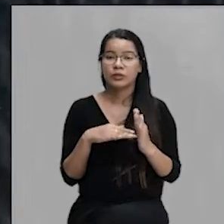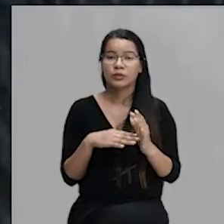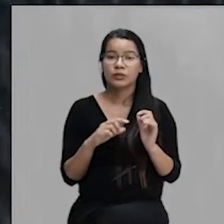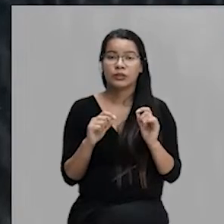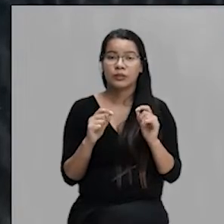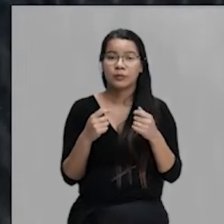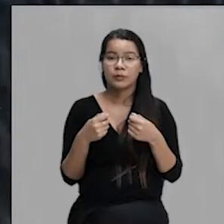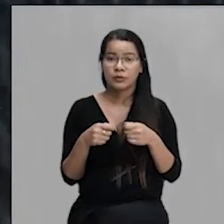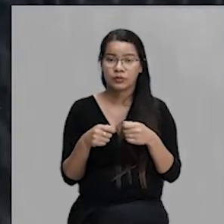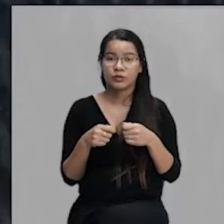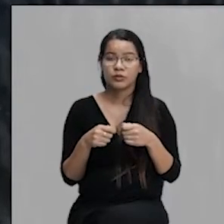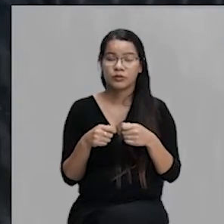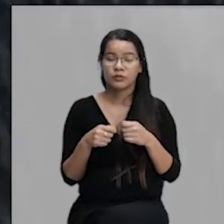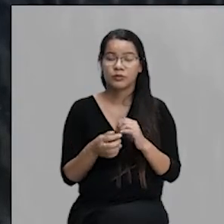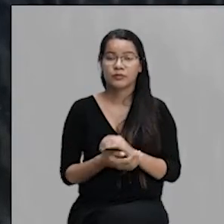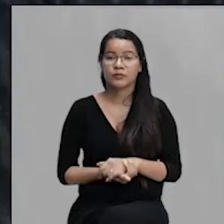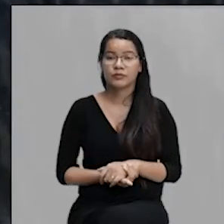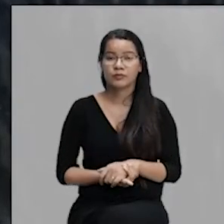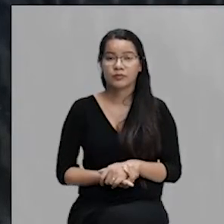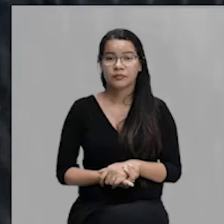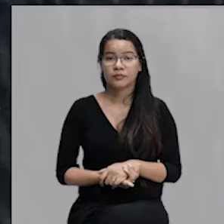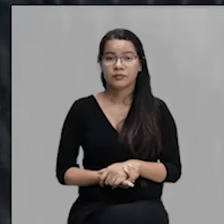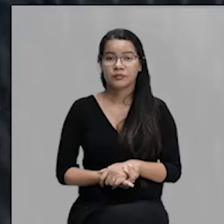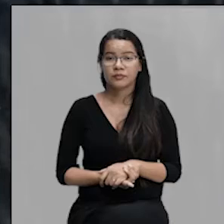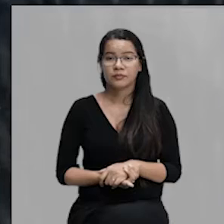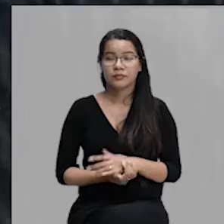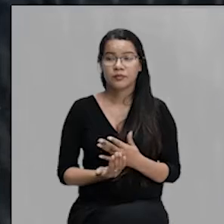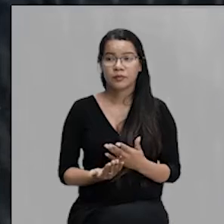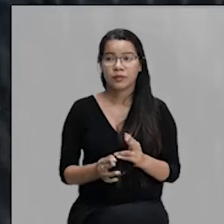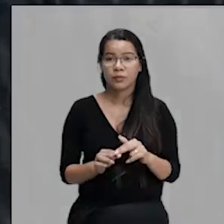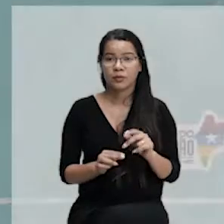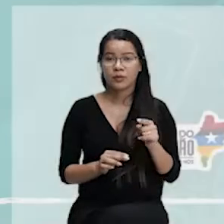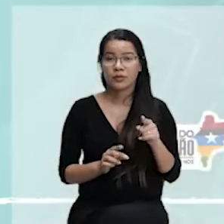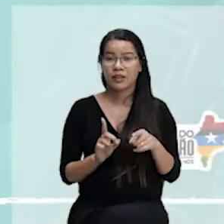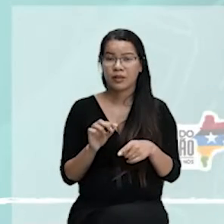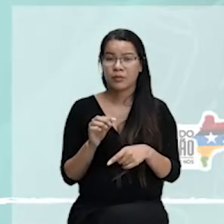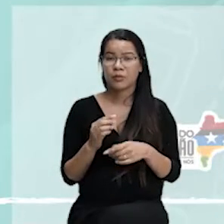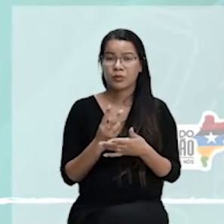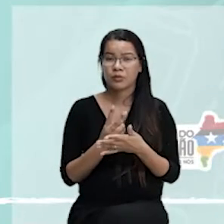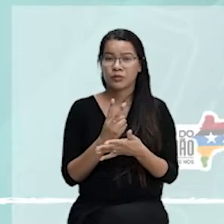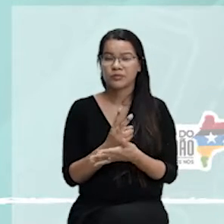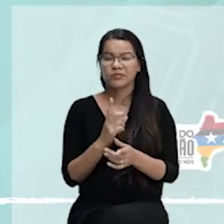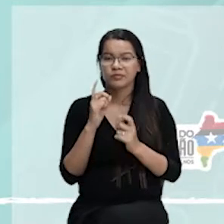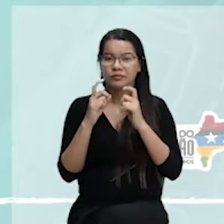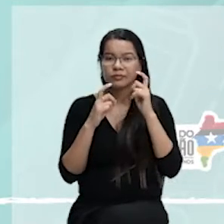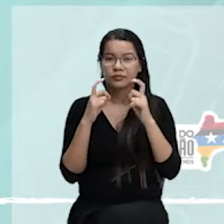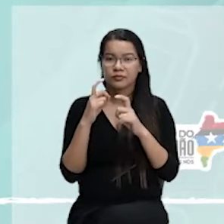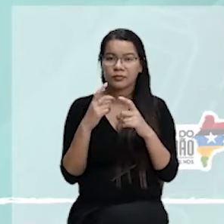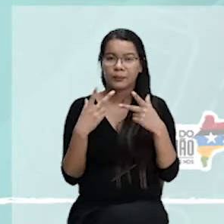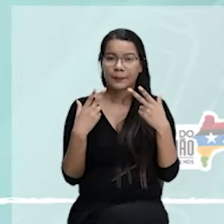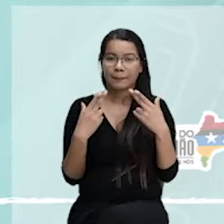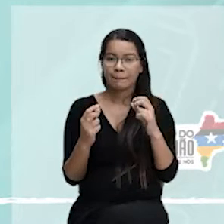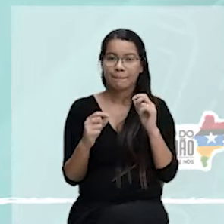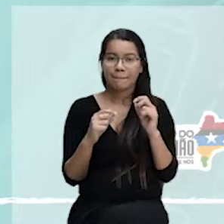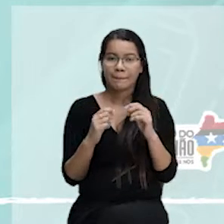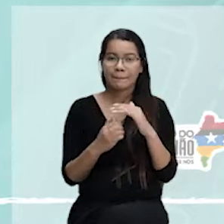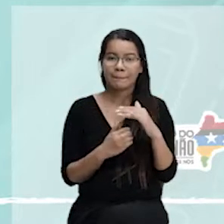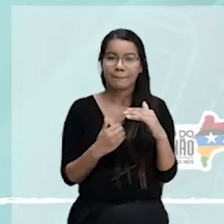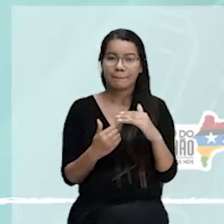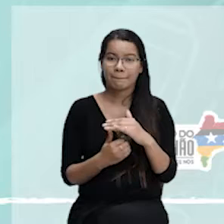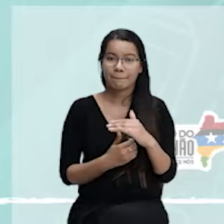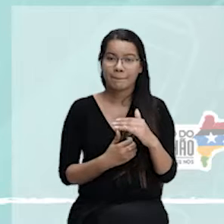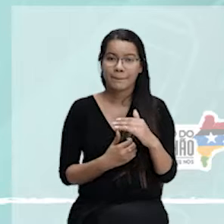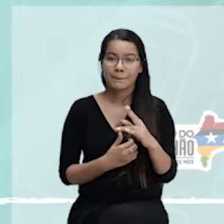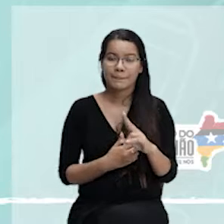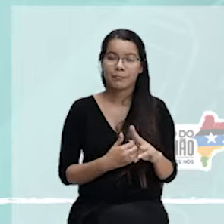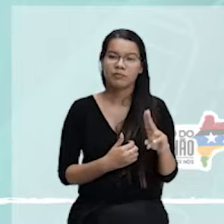tolerável, daquilo que é razoável, certo? Então, por isso que ainda há uma preocupação. Mesmo que as empresas, pontualmente, algumas delas,